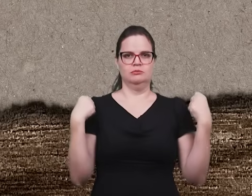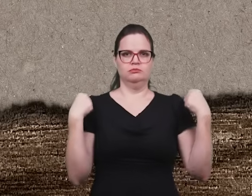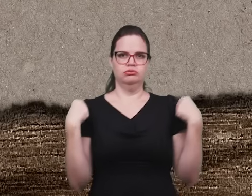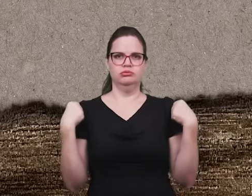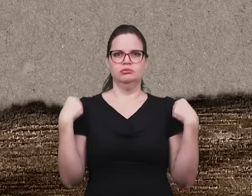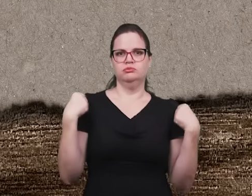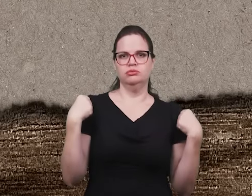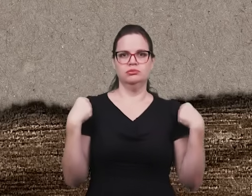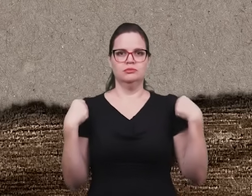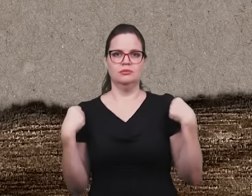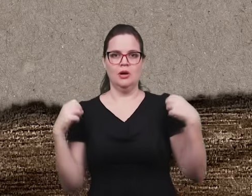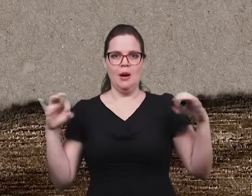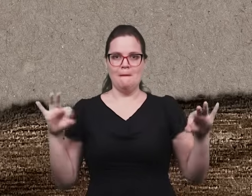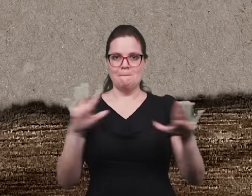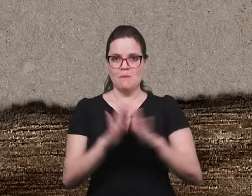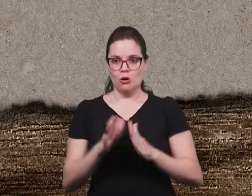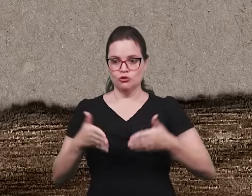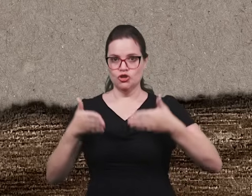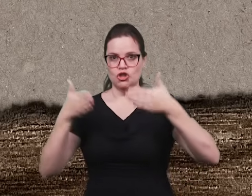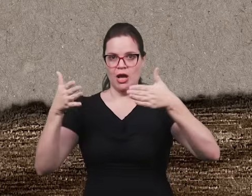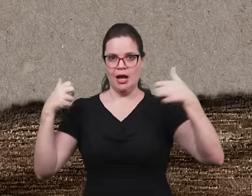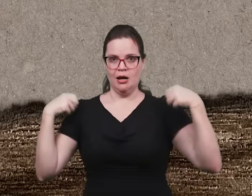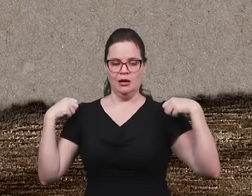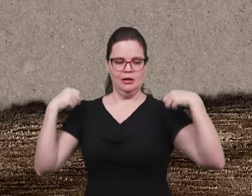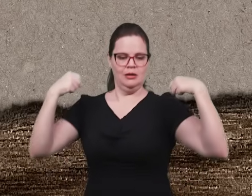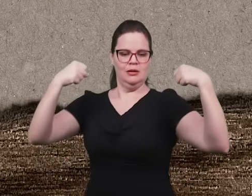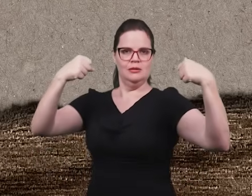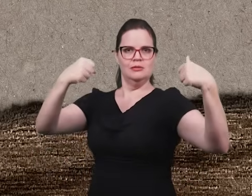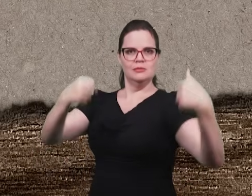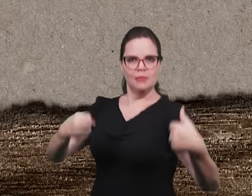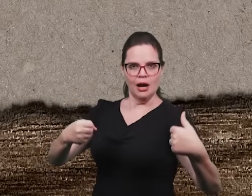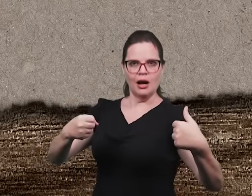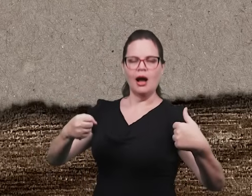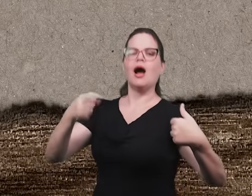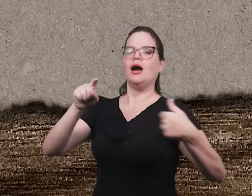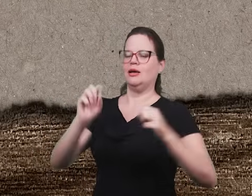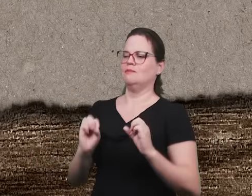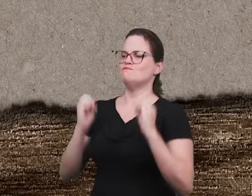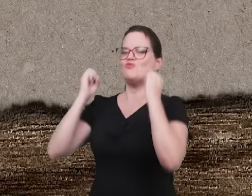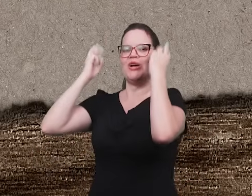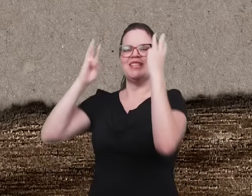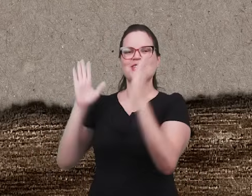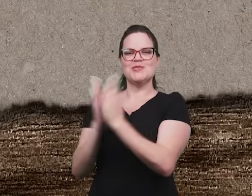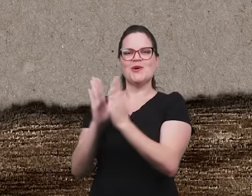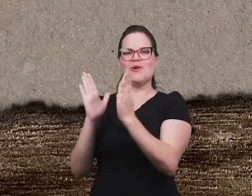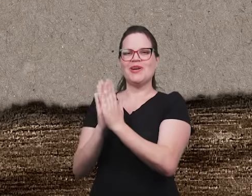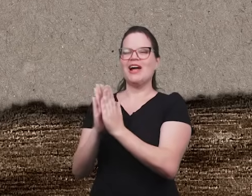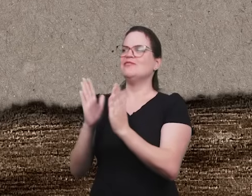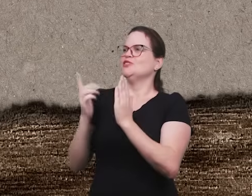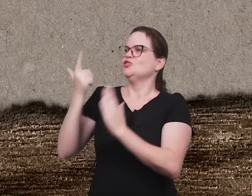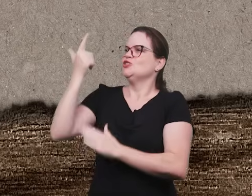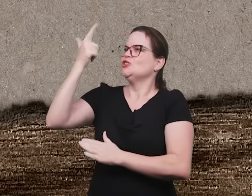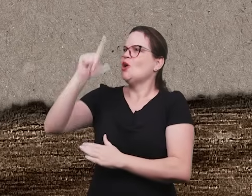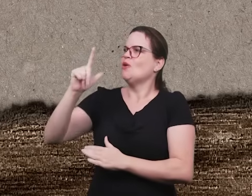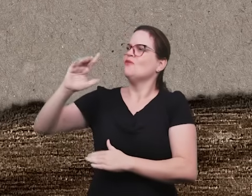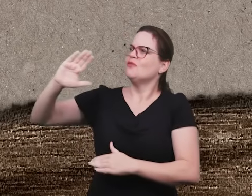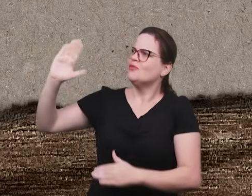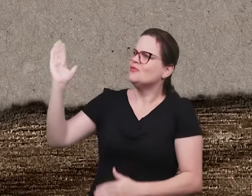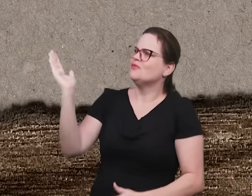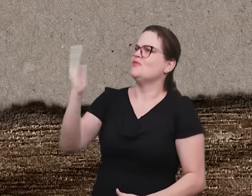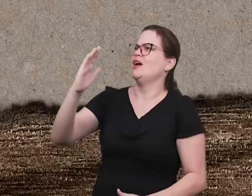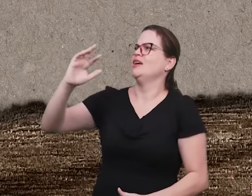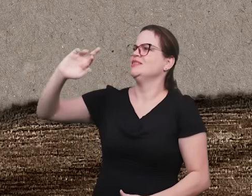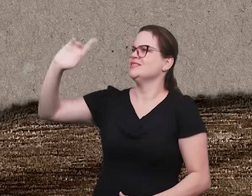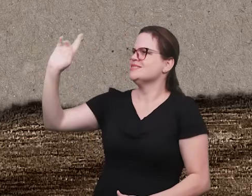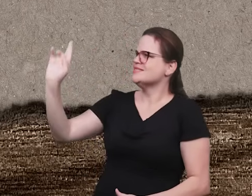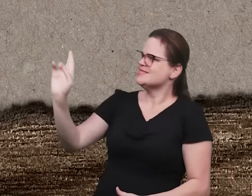outra oração Moisés fazia a Deus. E nessa outra oração Moisés dizia: Volta, ó Senhor, para os